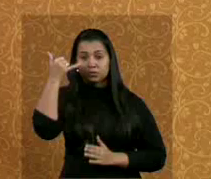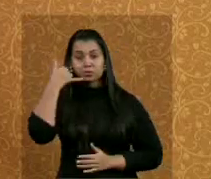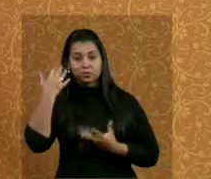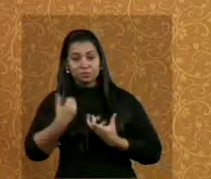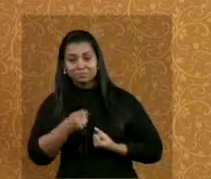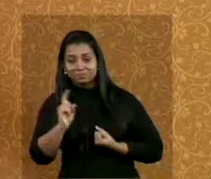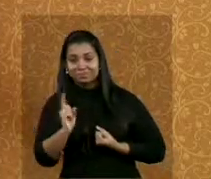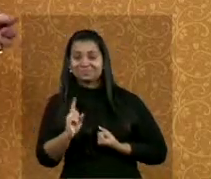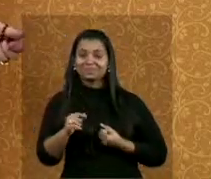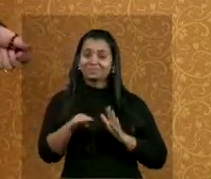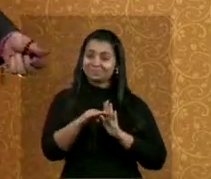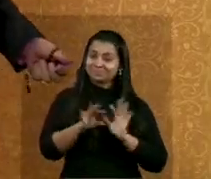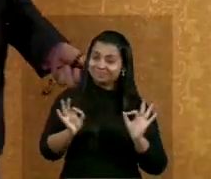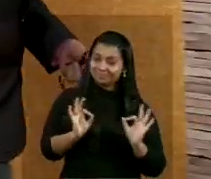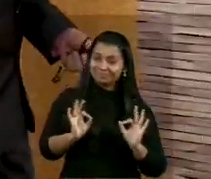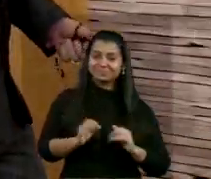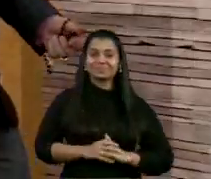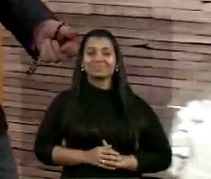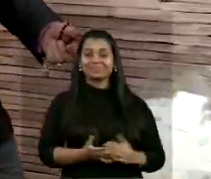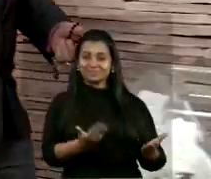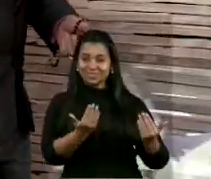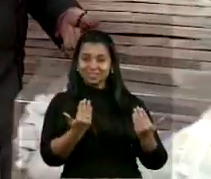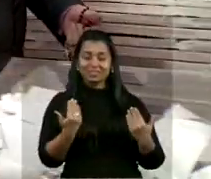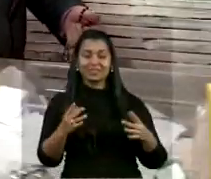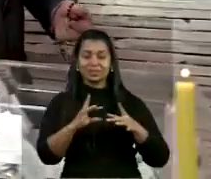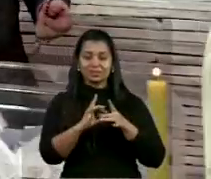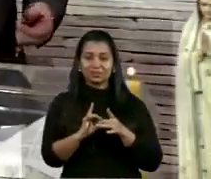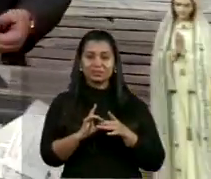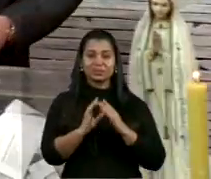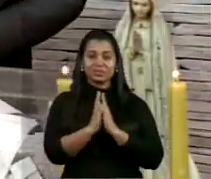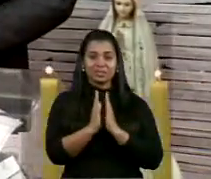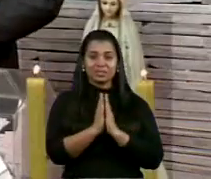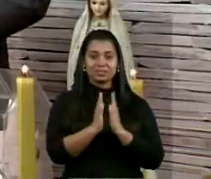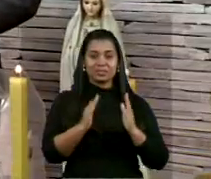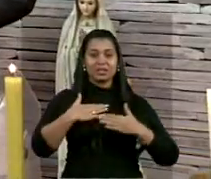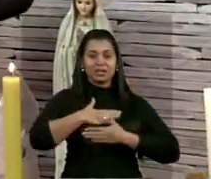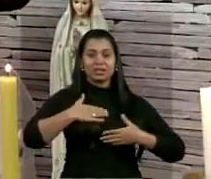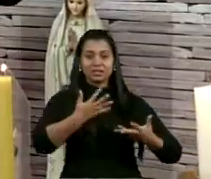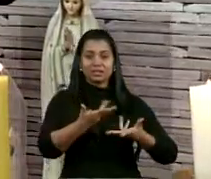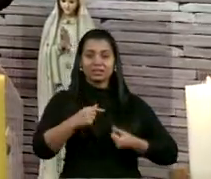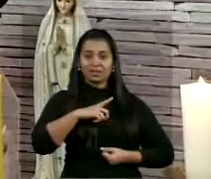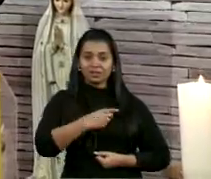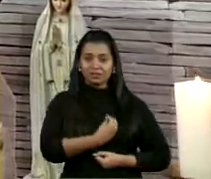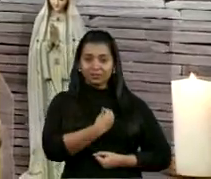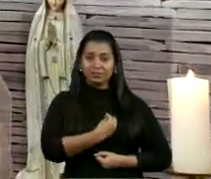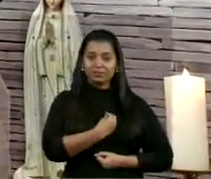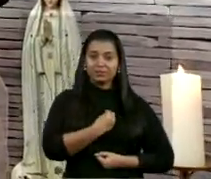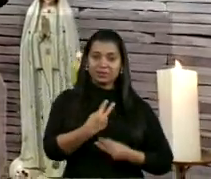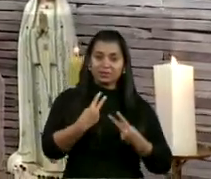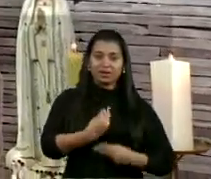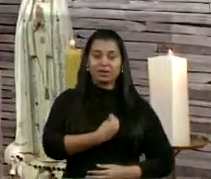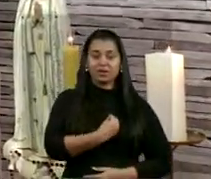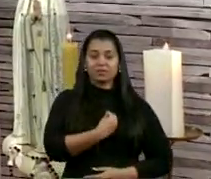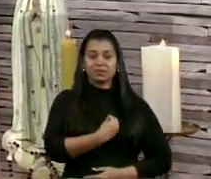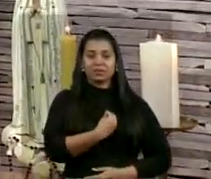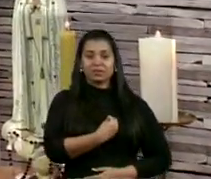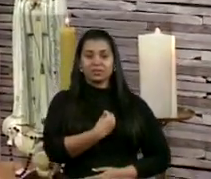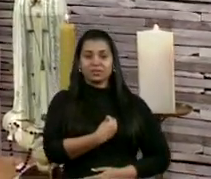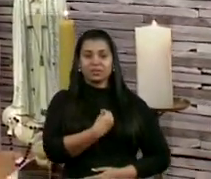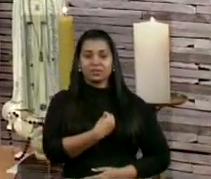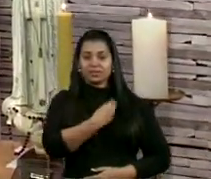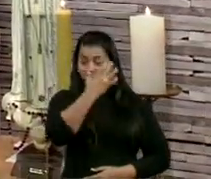atendeu, não estava programado. Venham para cá, por favor, façam a gentileza. Que alegria tê-los aqui. O pessoal está aqui acompanhando ao vivo. E se